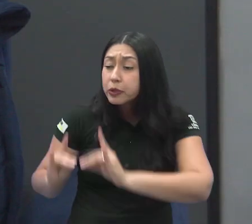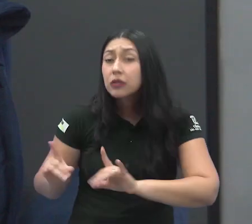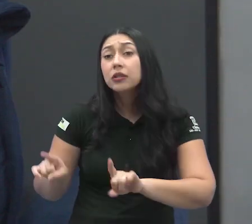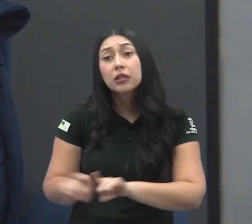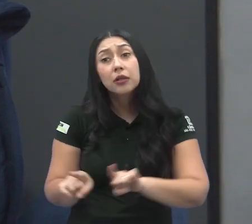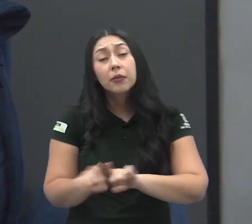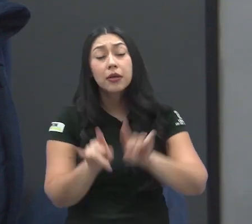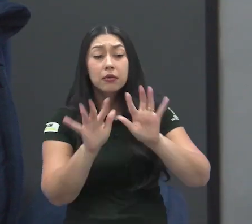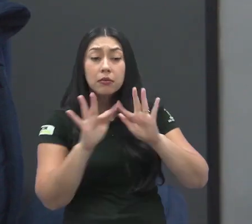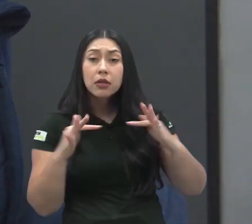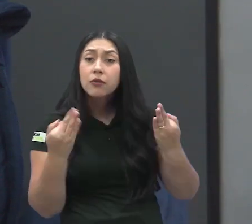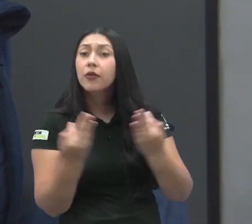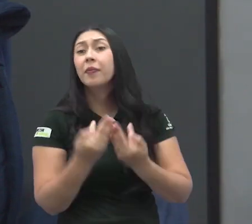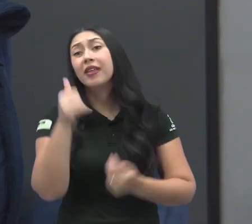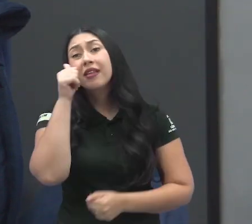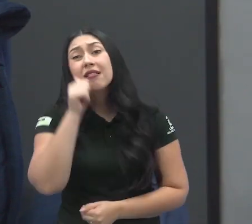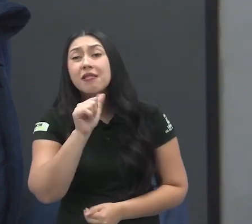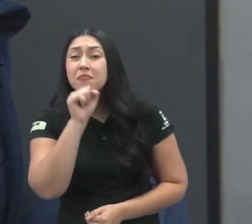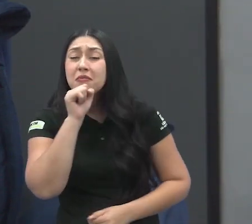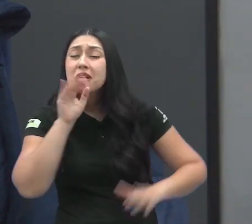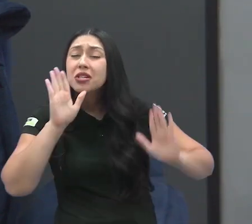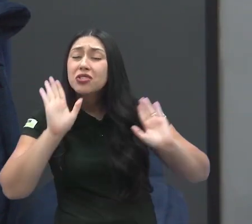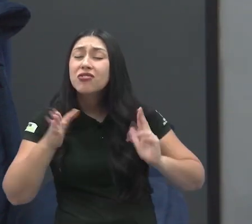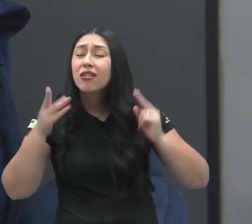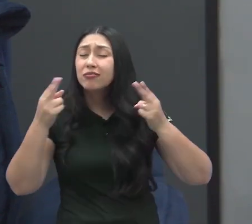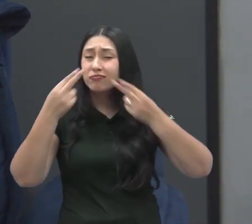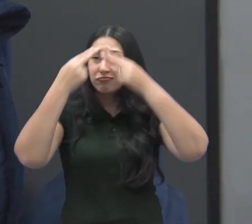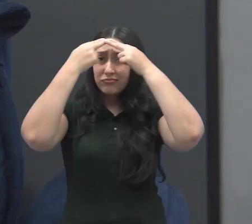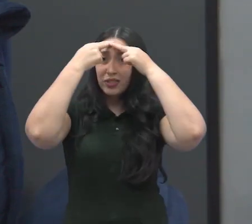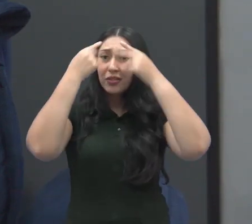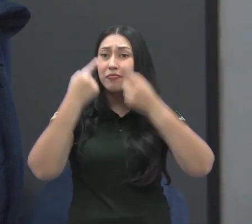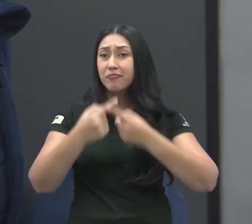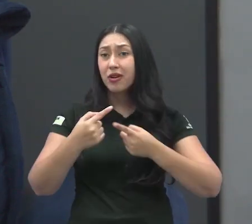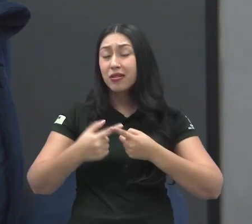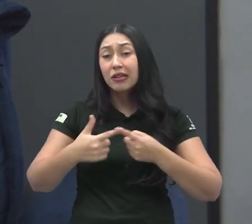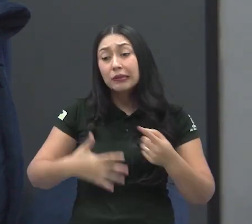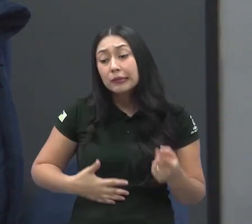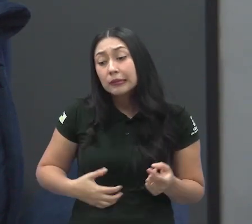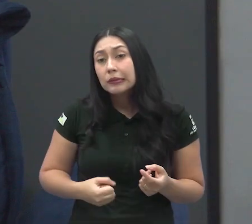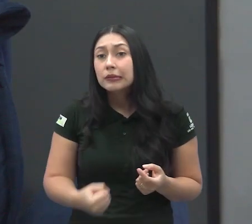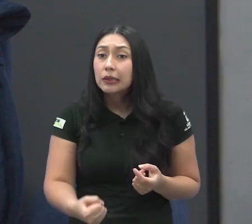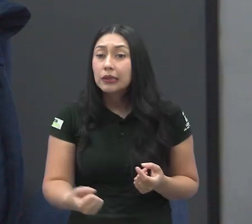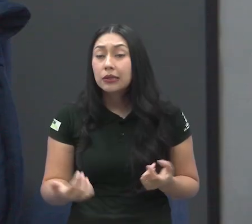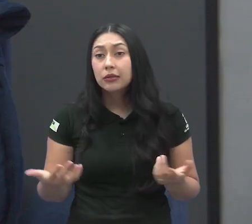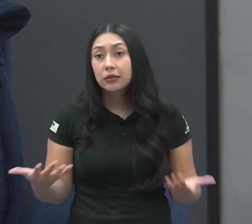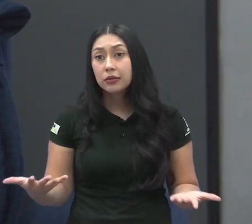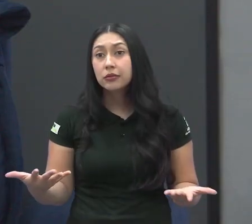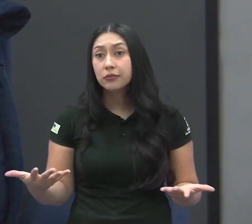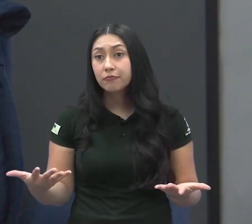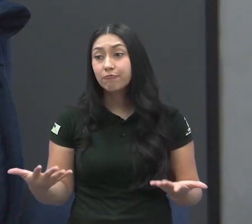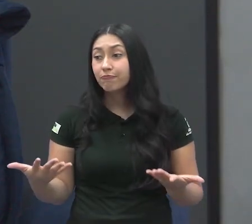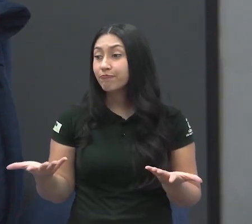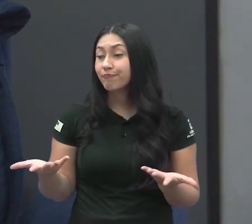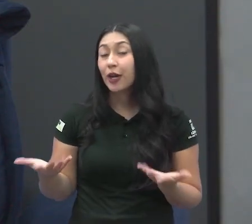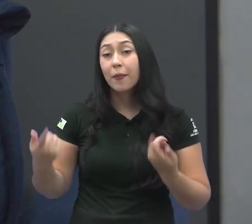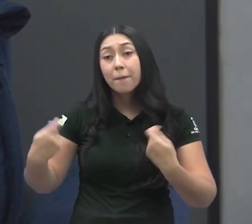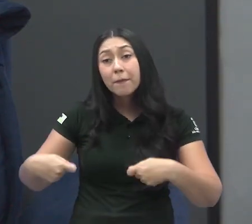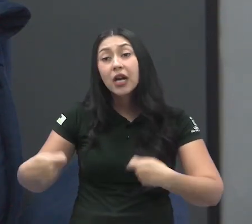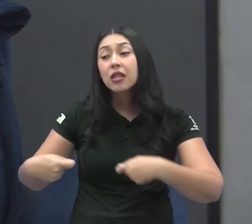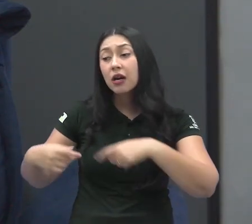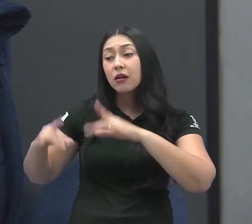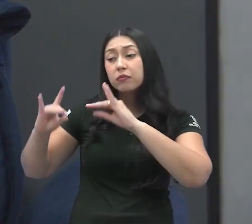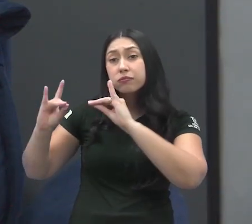mas também para as mães que sofrem o trauma, né, de ter perdido seu filho, de não poder fazer uma despedida, de não poder fazer